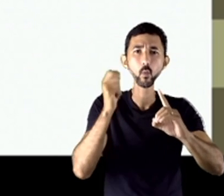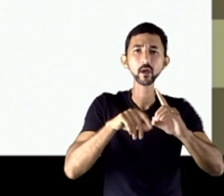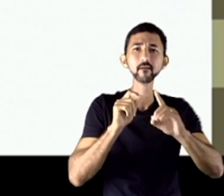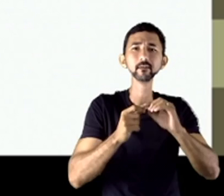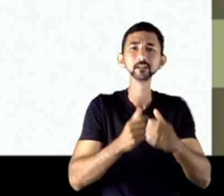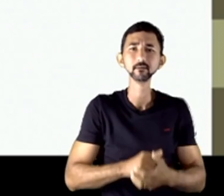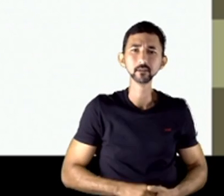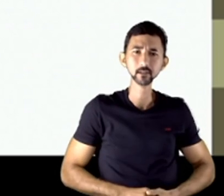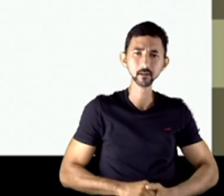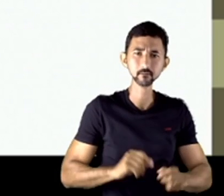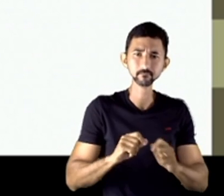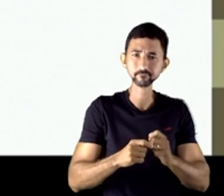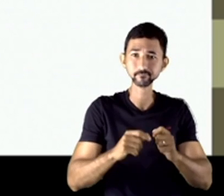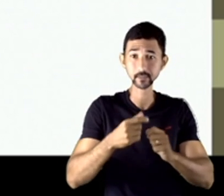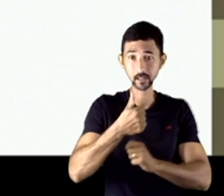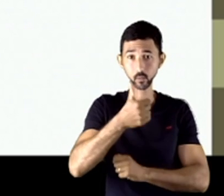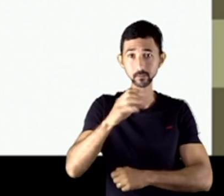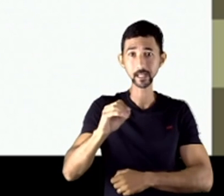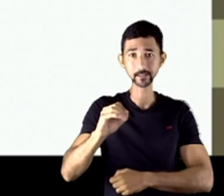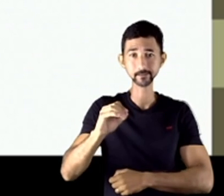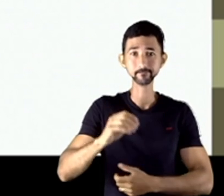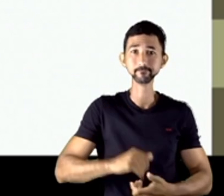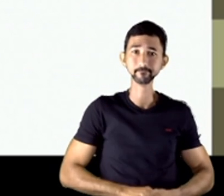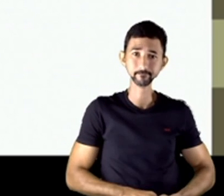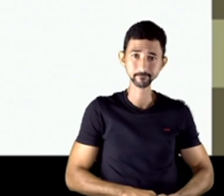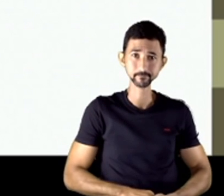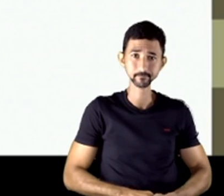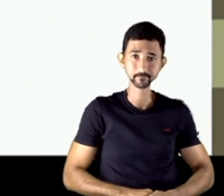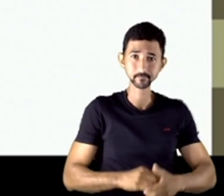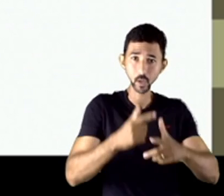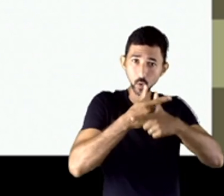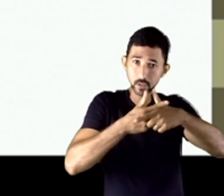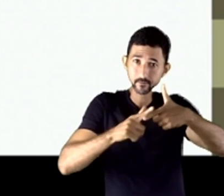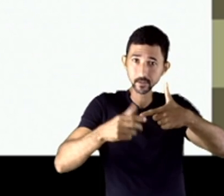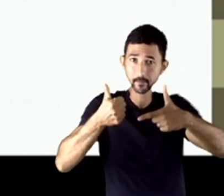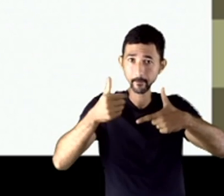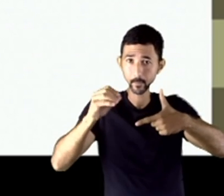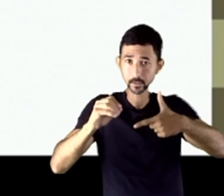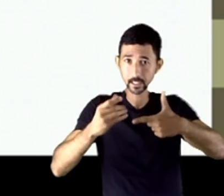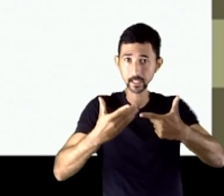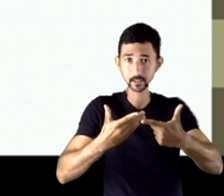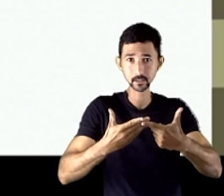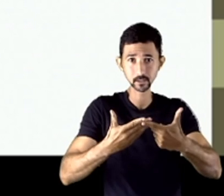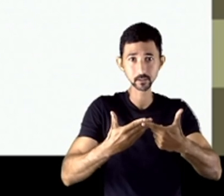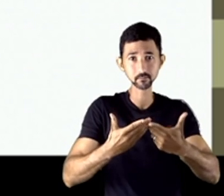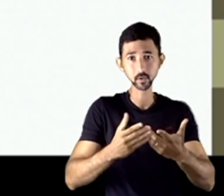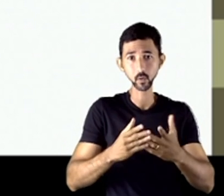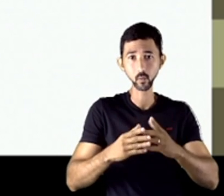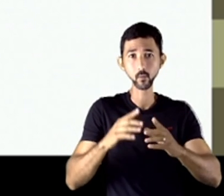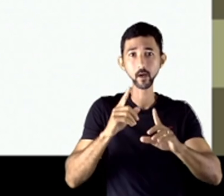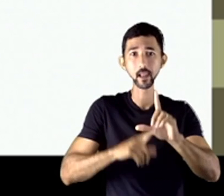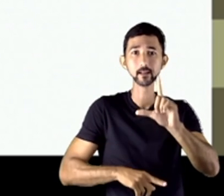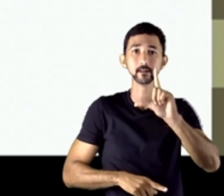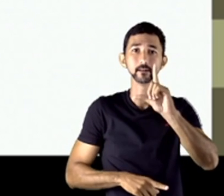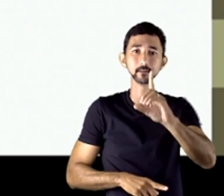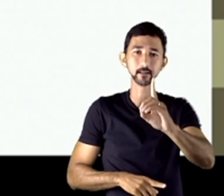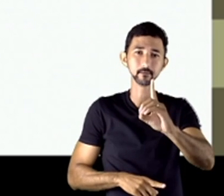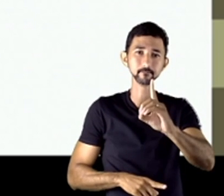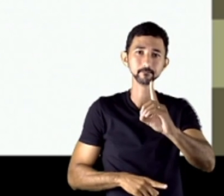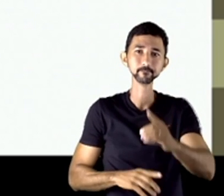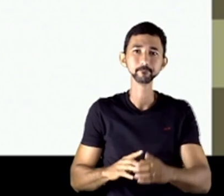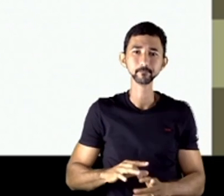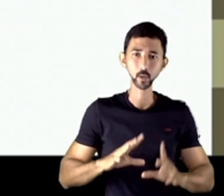definir? Vai ser o 10. Se for divisível por 10, vai ser a letra D, todas